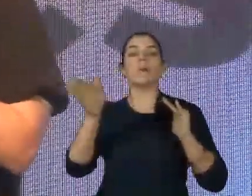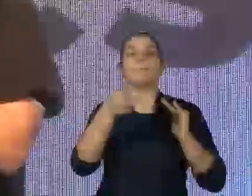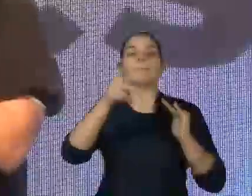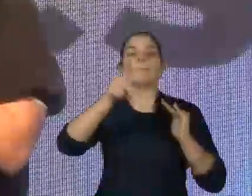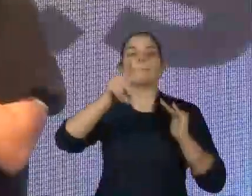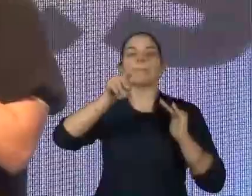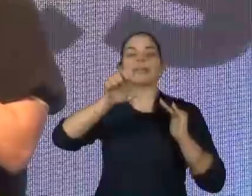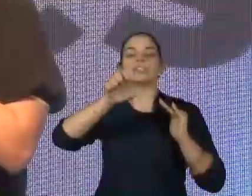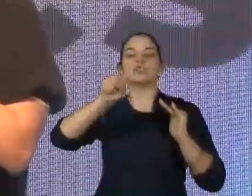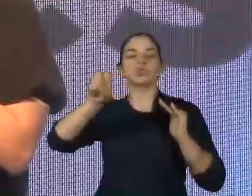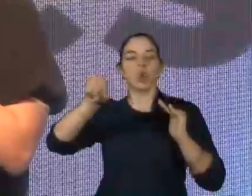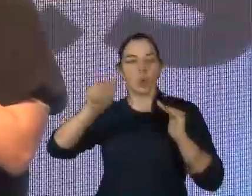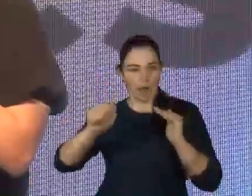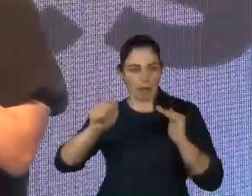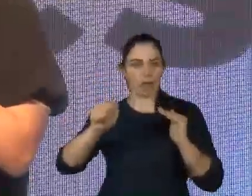Eu já morei